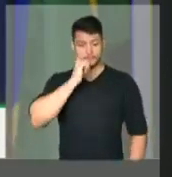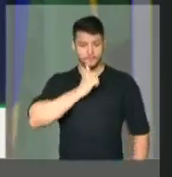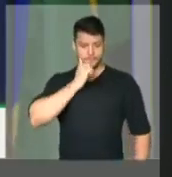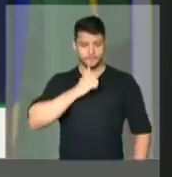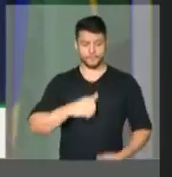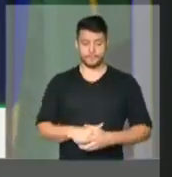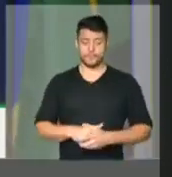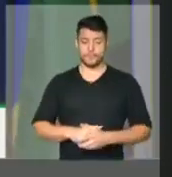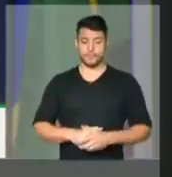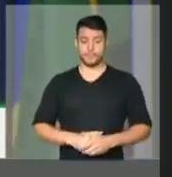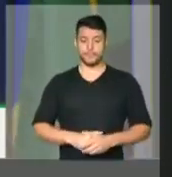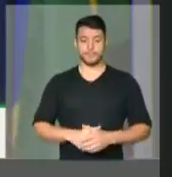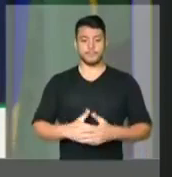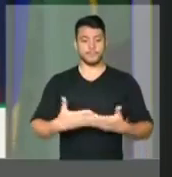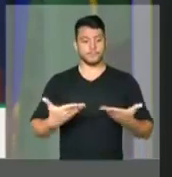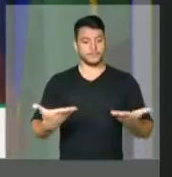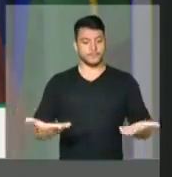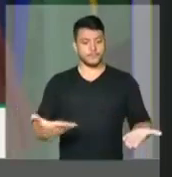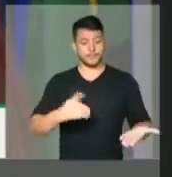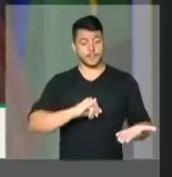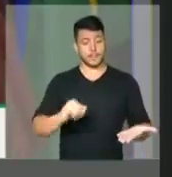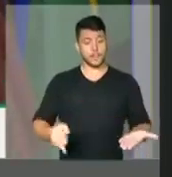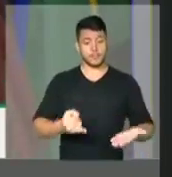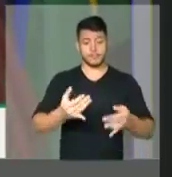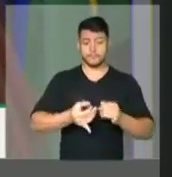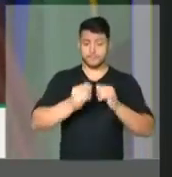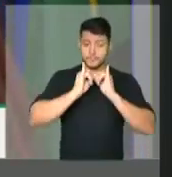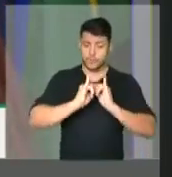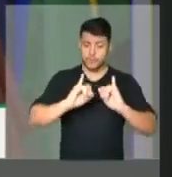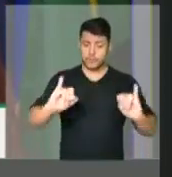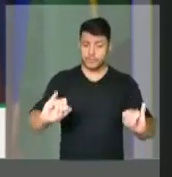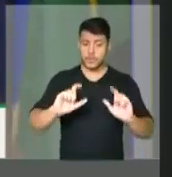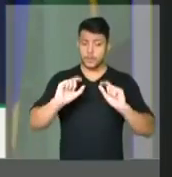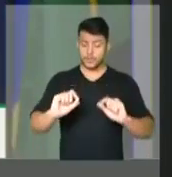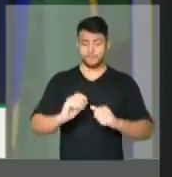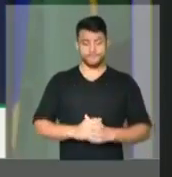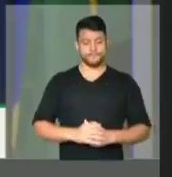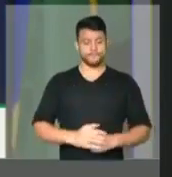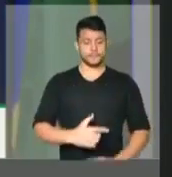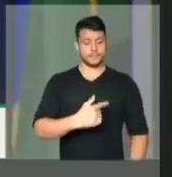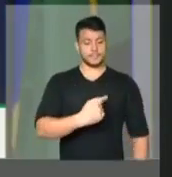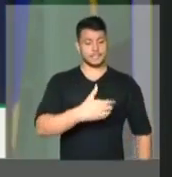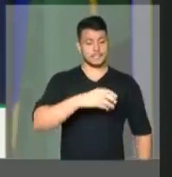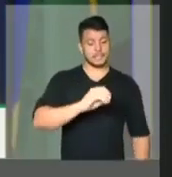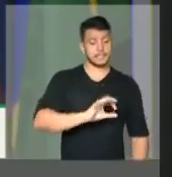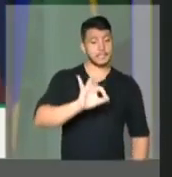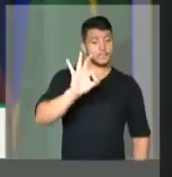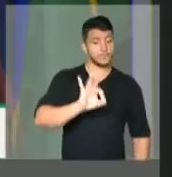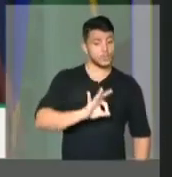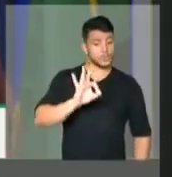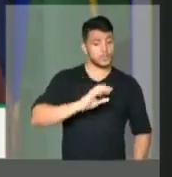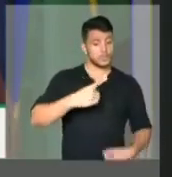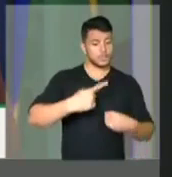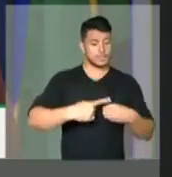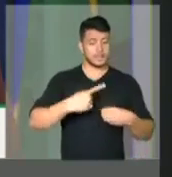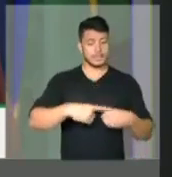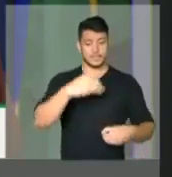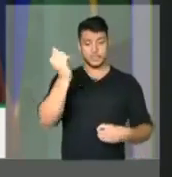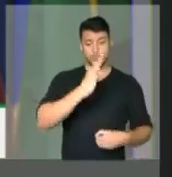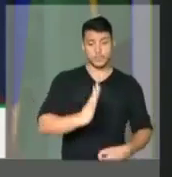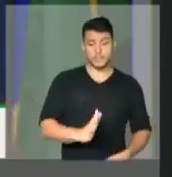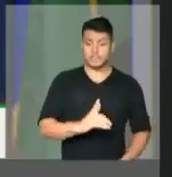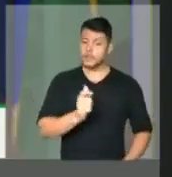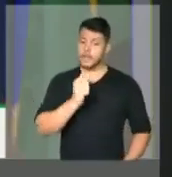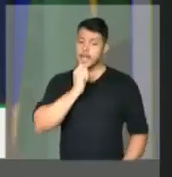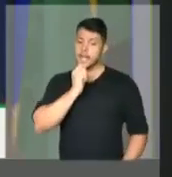faço o registro de um índice preocupante. 70% das cidades brasileiras ainda